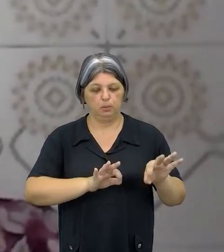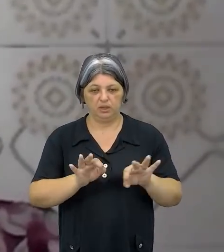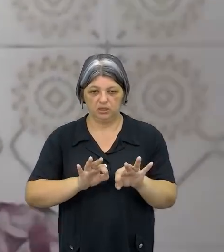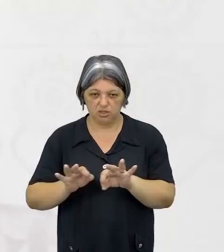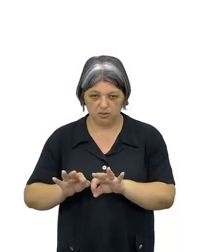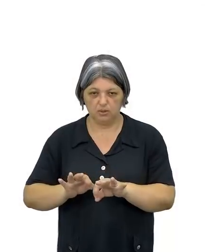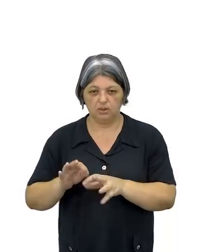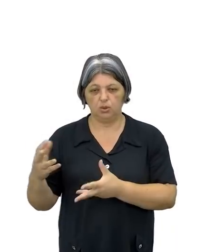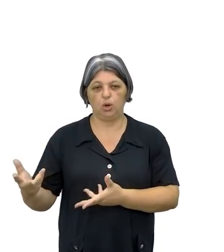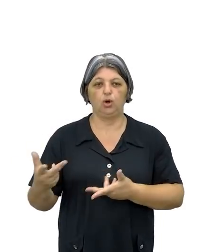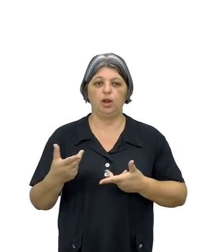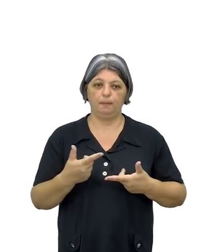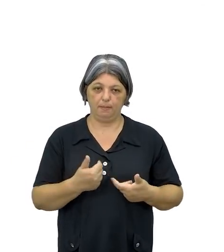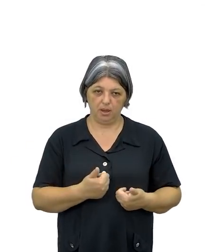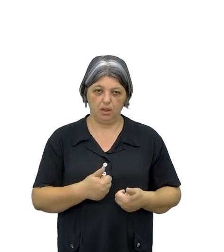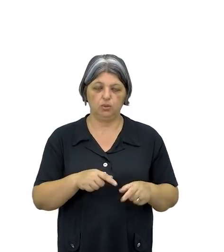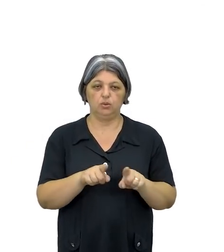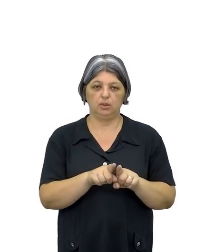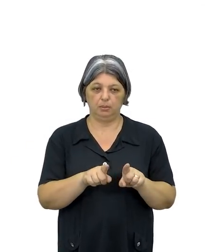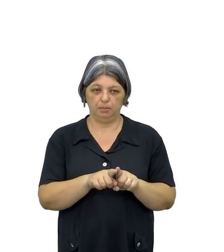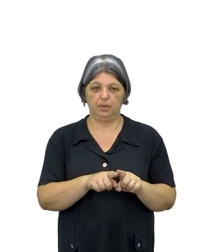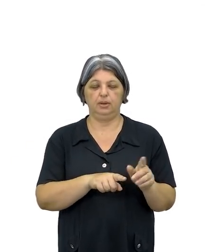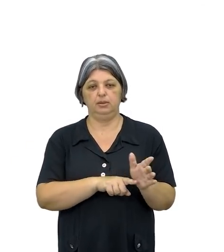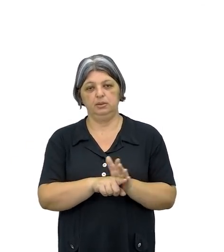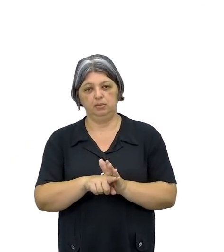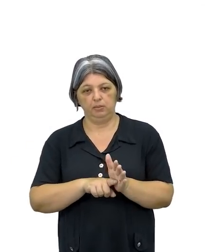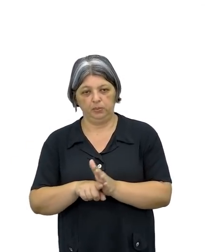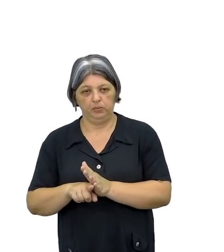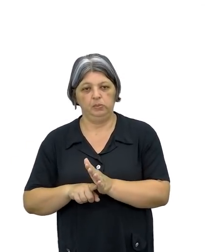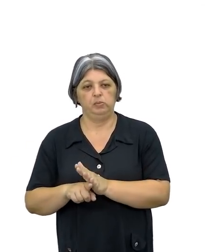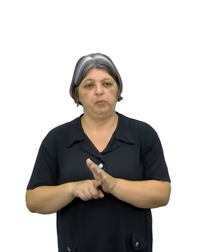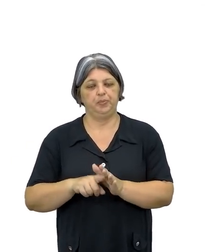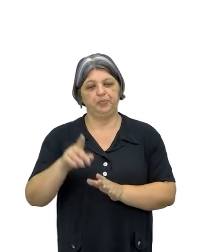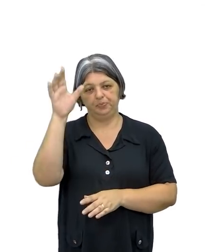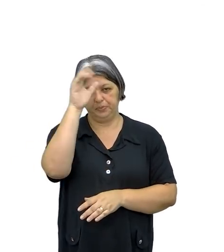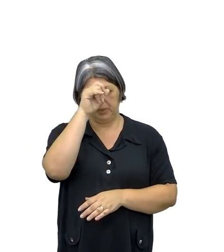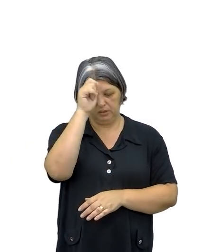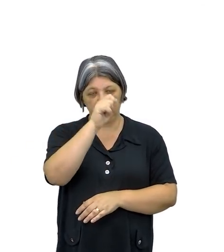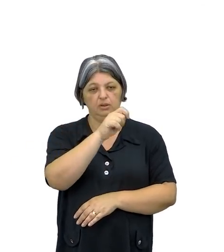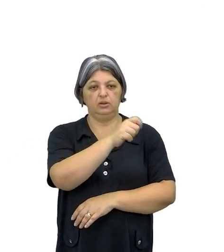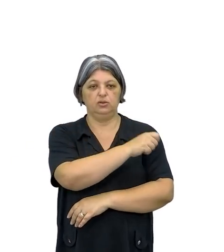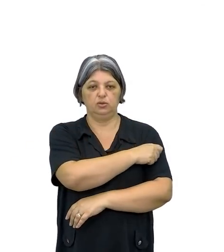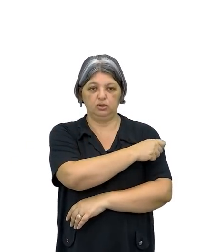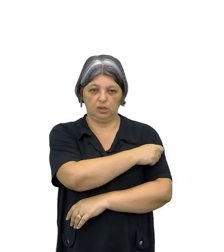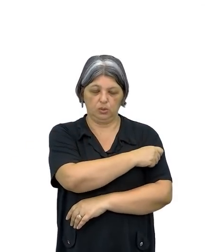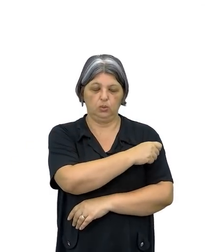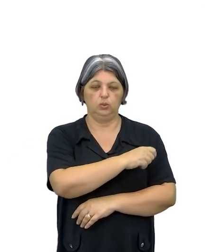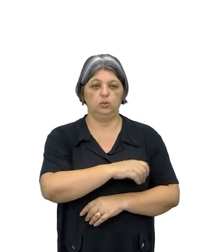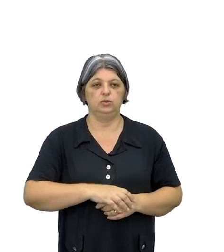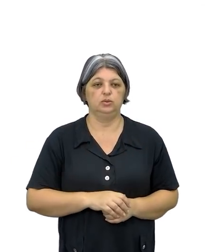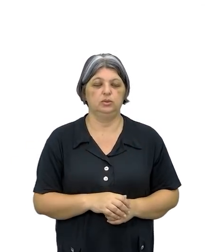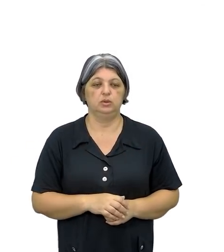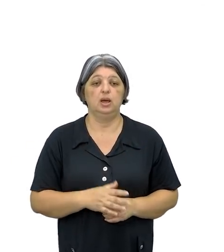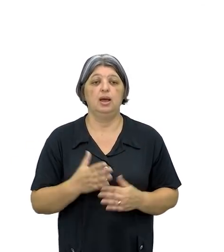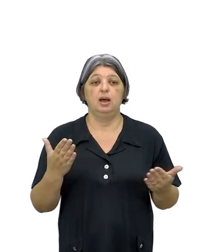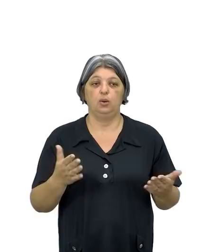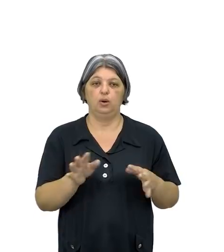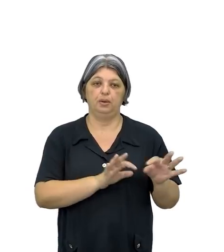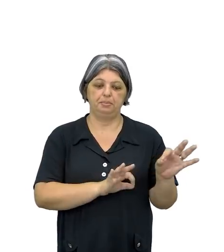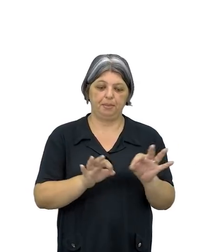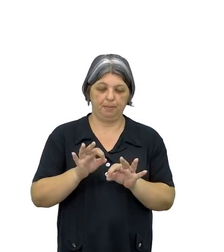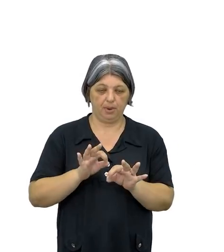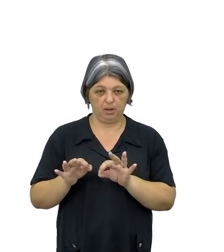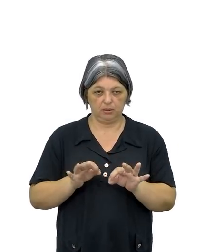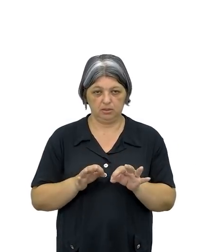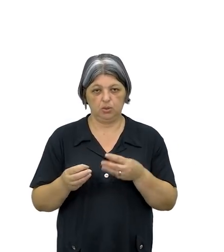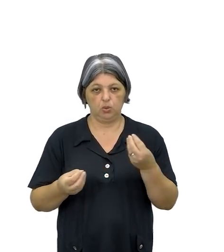o acolhimento e o diagnóstico da aprendizagem dos estudantes. Nós estamos conversando agora sobre a preparação desse